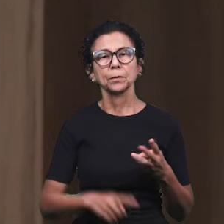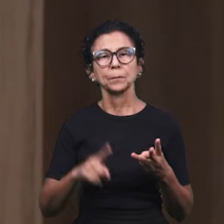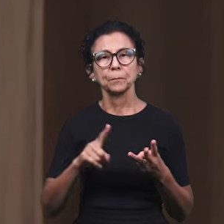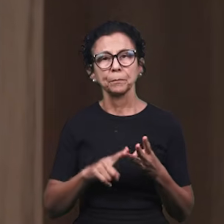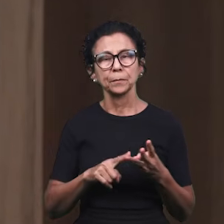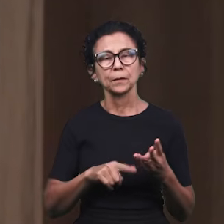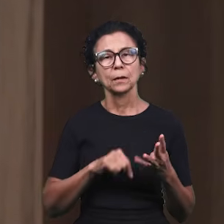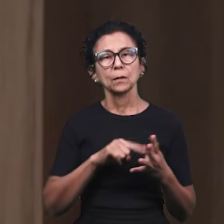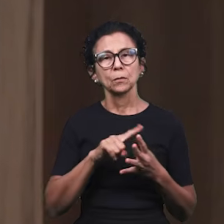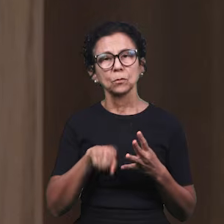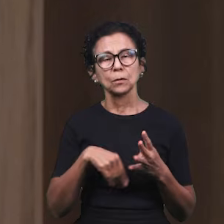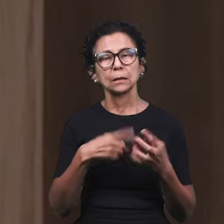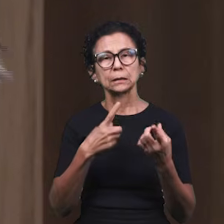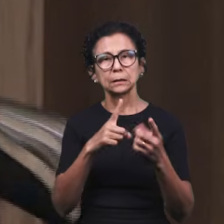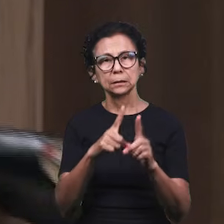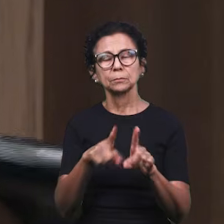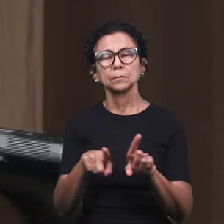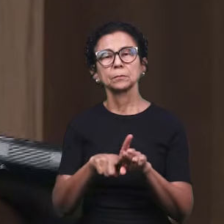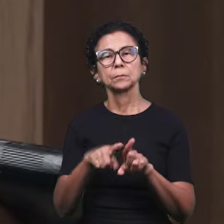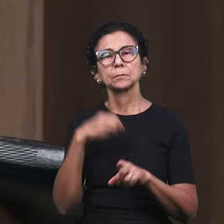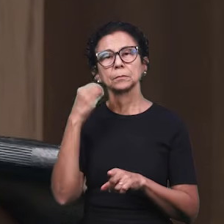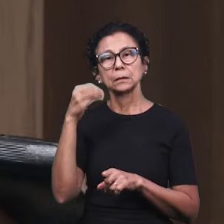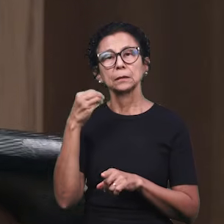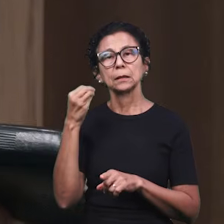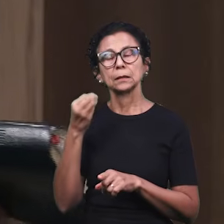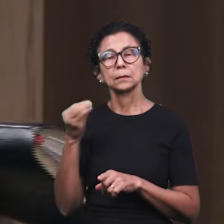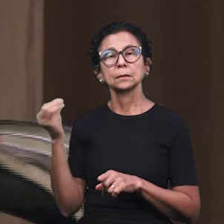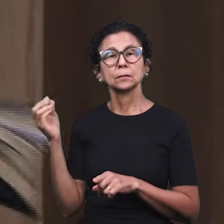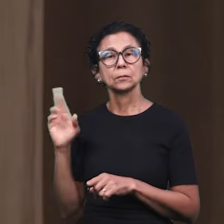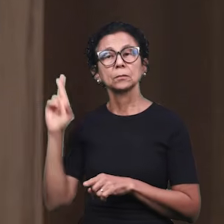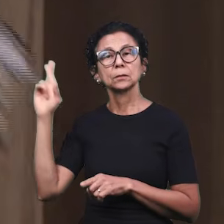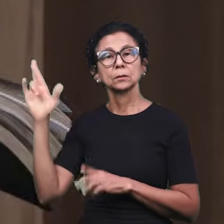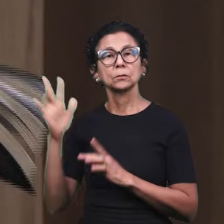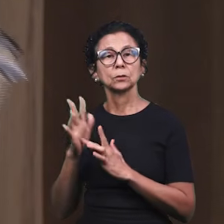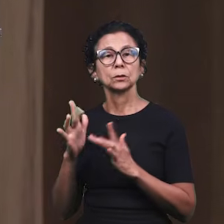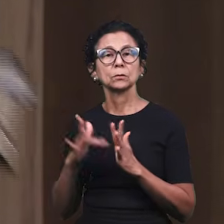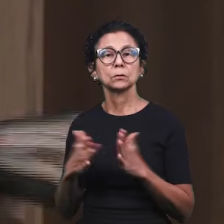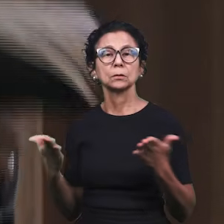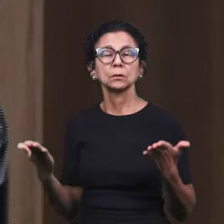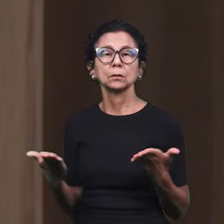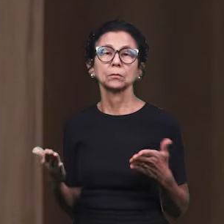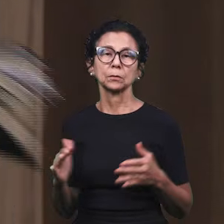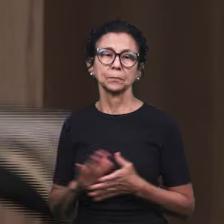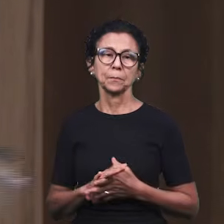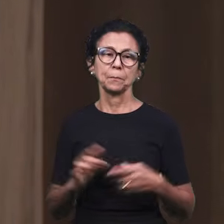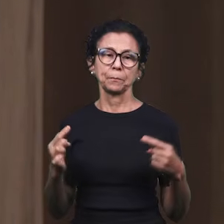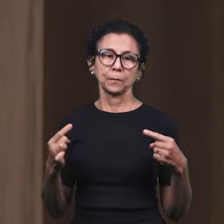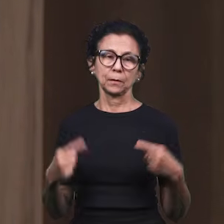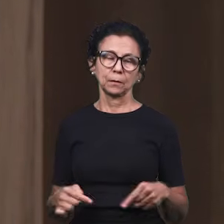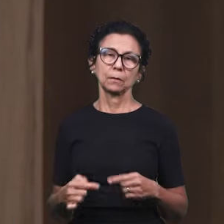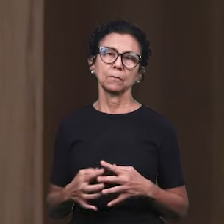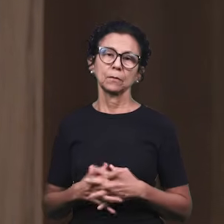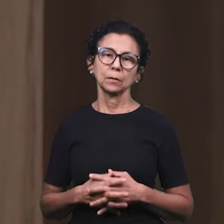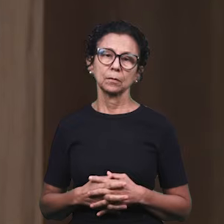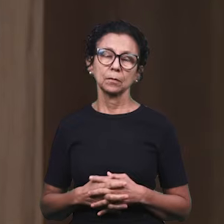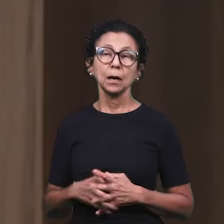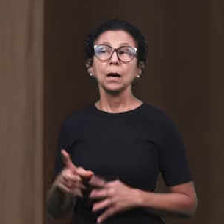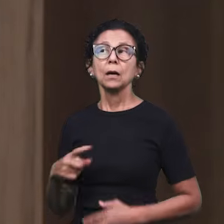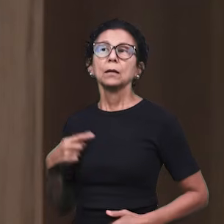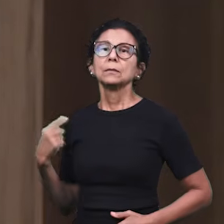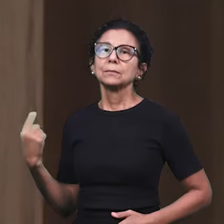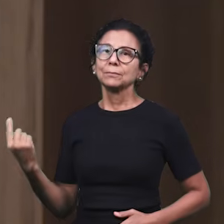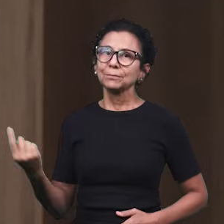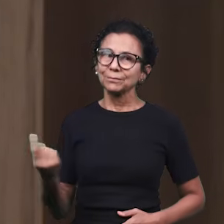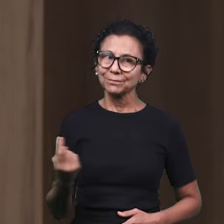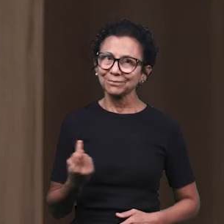seguinte: nós também vivemos essa experiência, que essa seja a nossa experiência de vida com